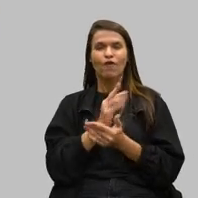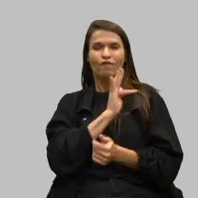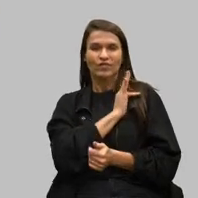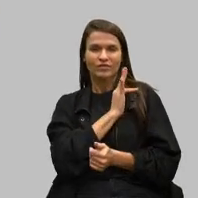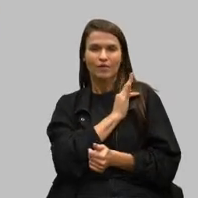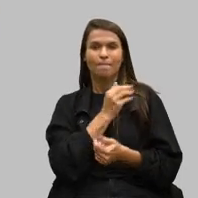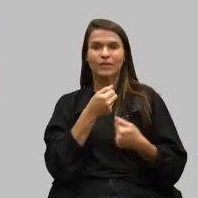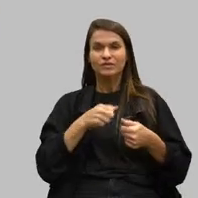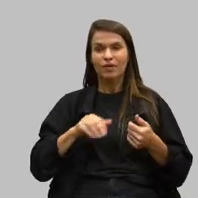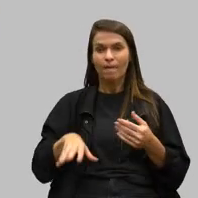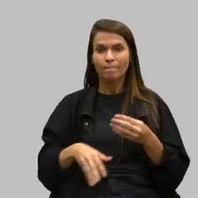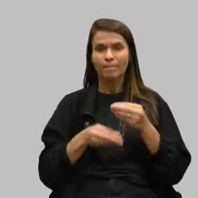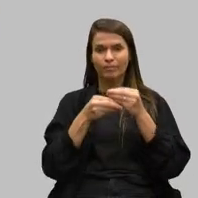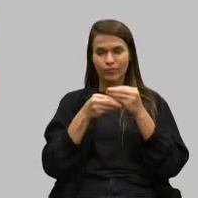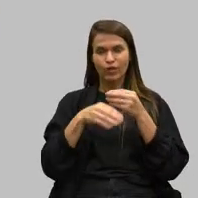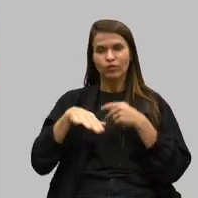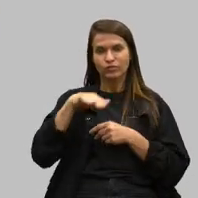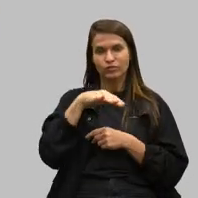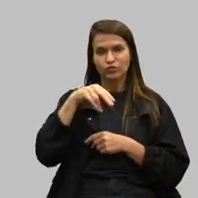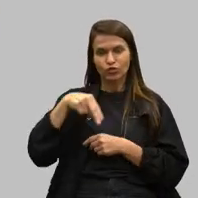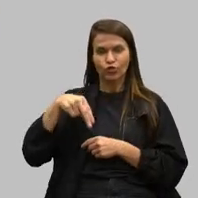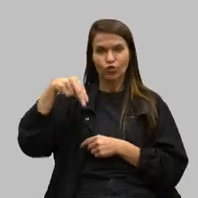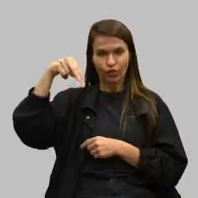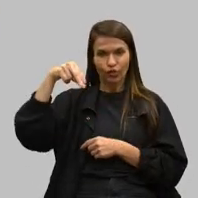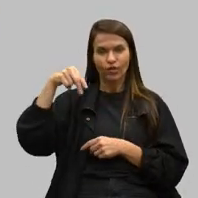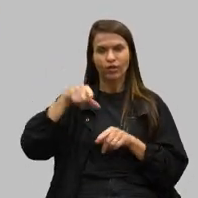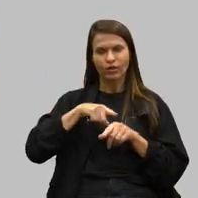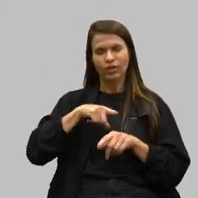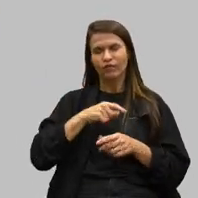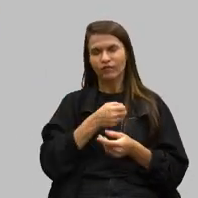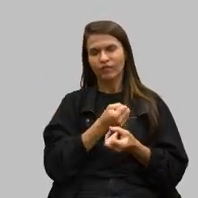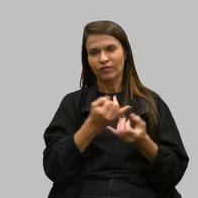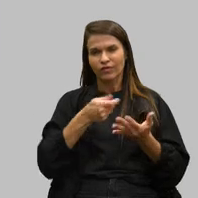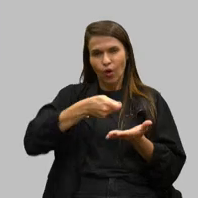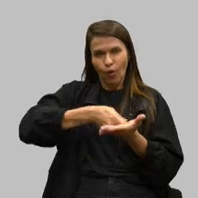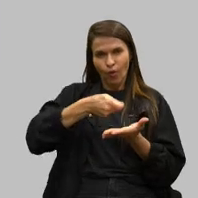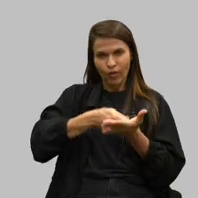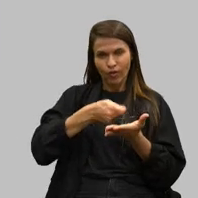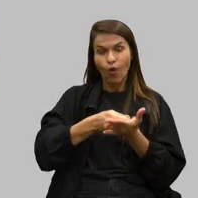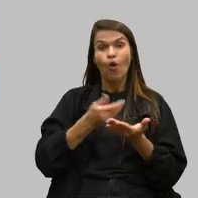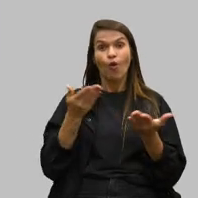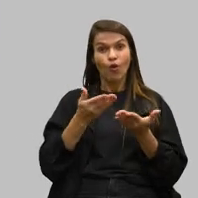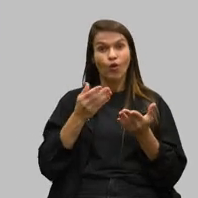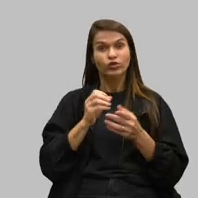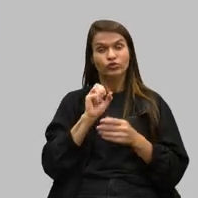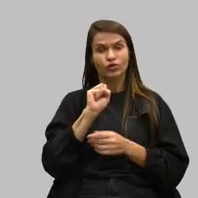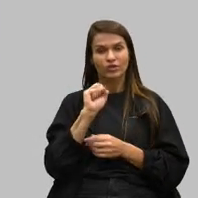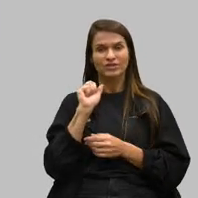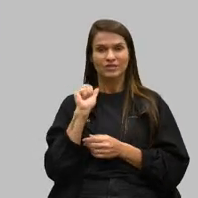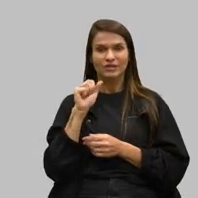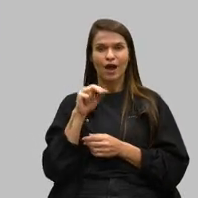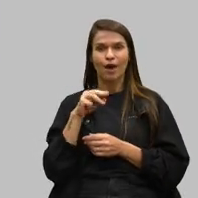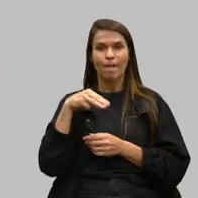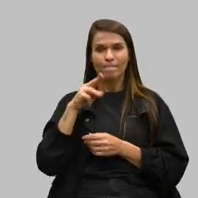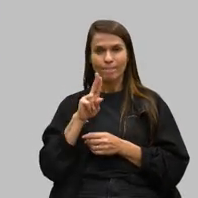implantação do SAMU no Vetor Norte. E, após diversas cobranças, hoje o nosso SAMU é realidade. E, no dia da inauguração do SAMU, você